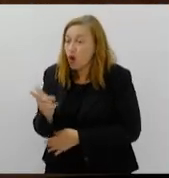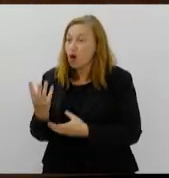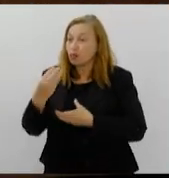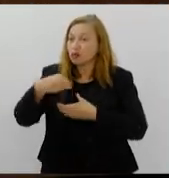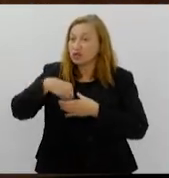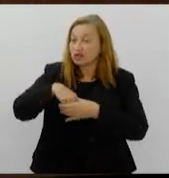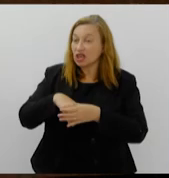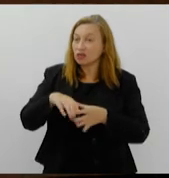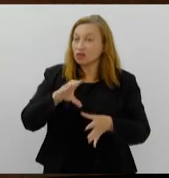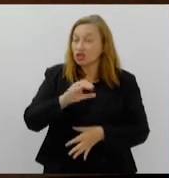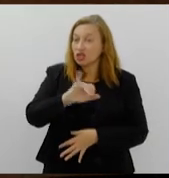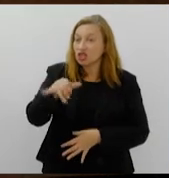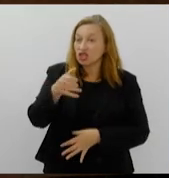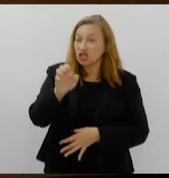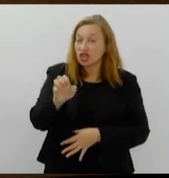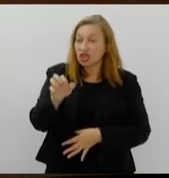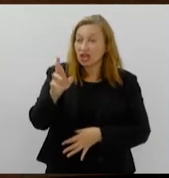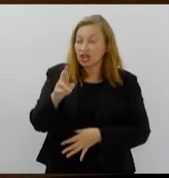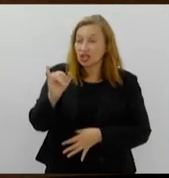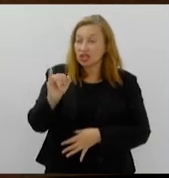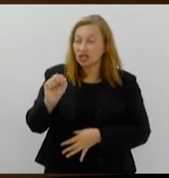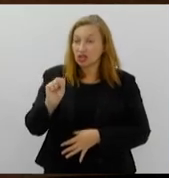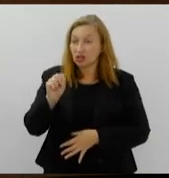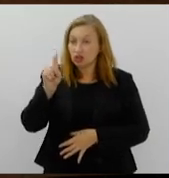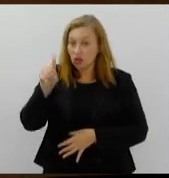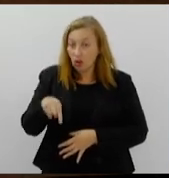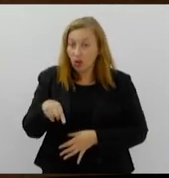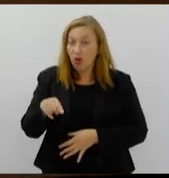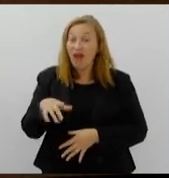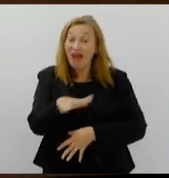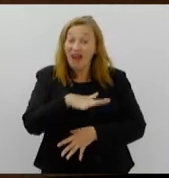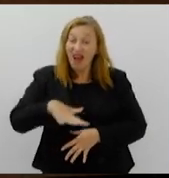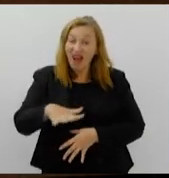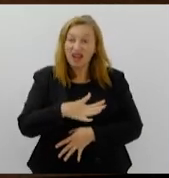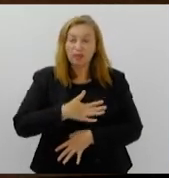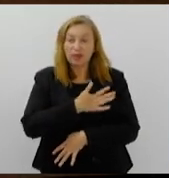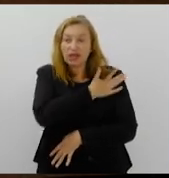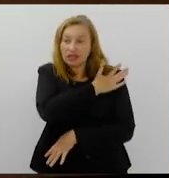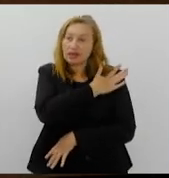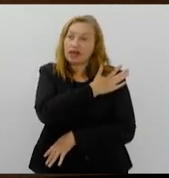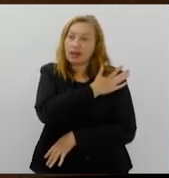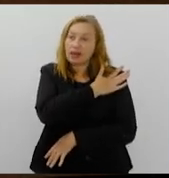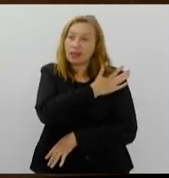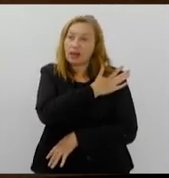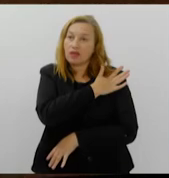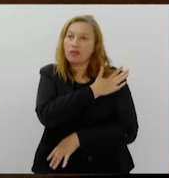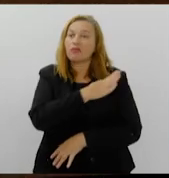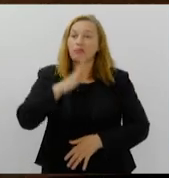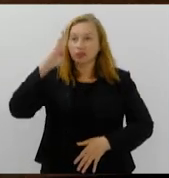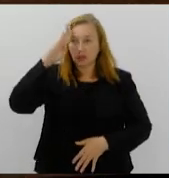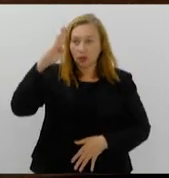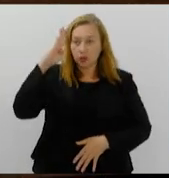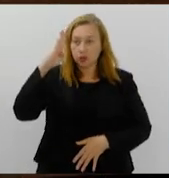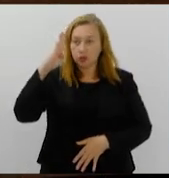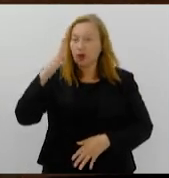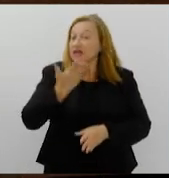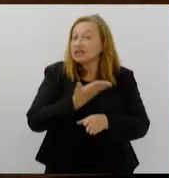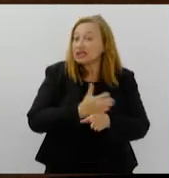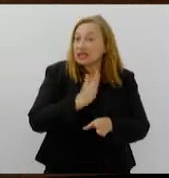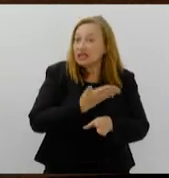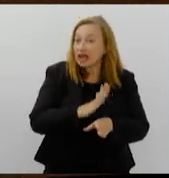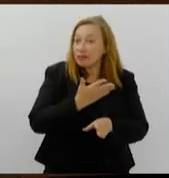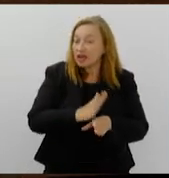Jericinó, área militar, área onde o Exército faz os seus treinamentos de guerra, seus